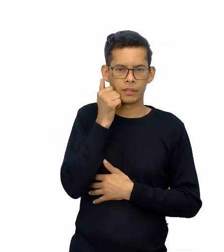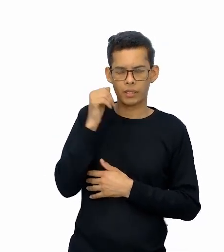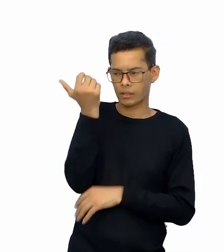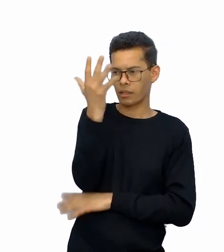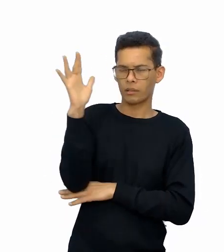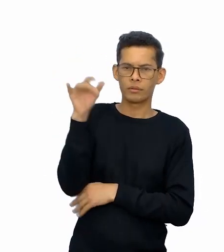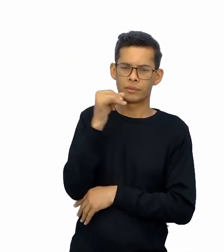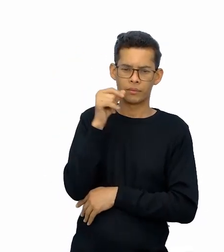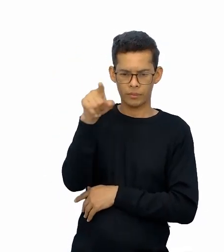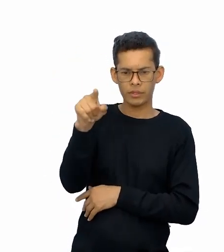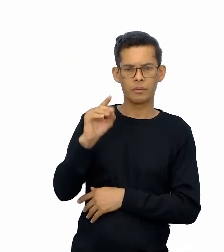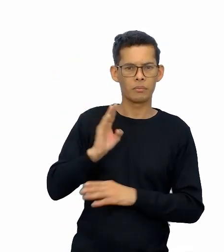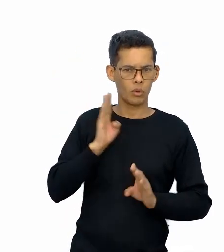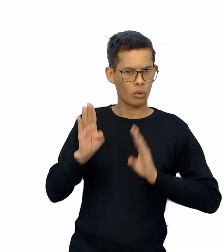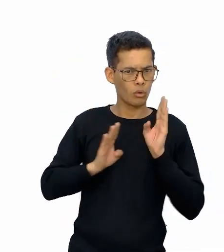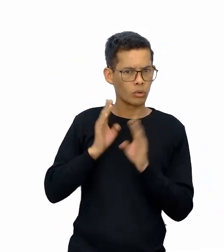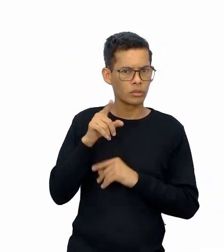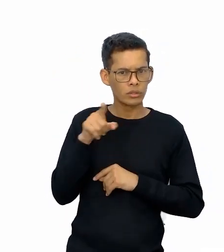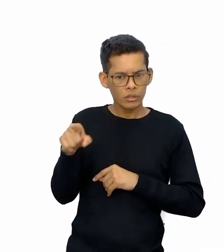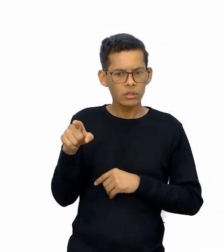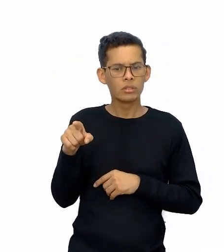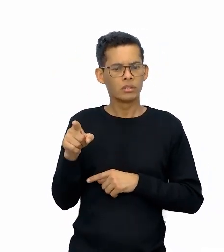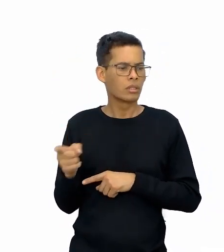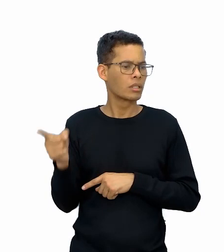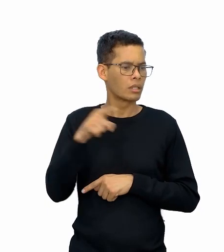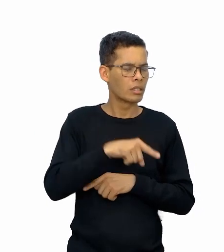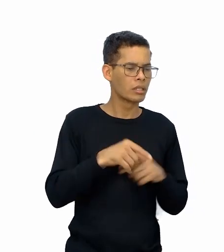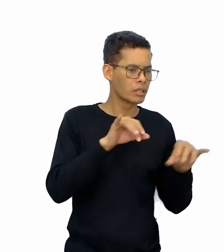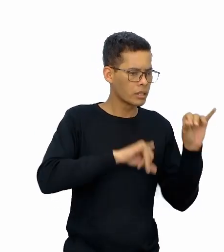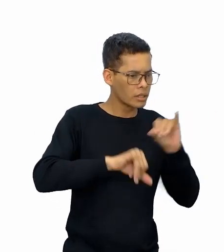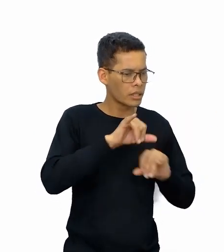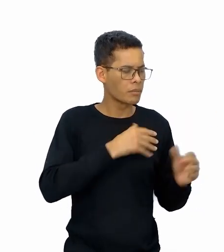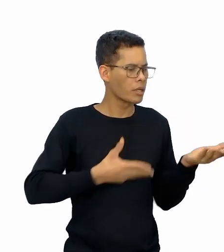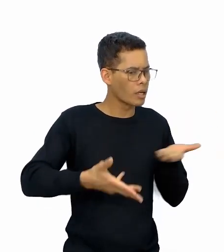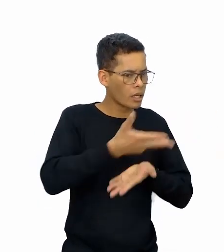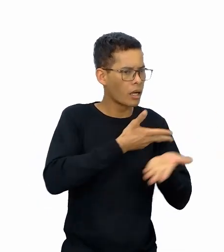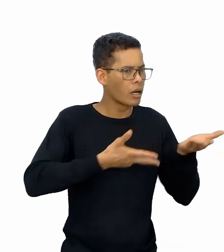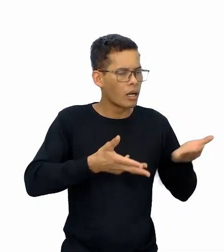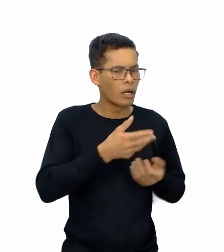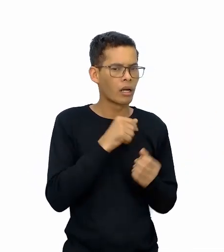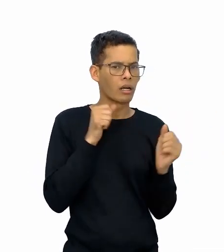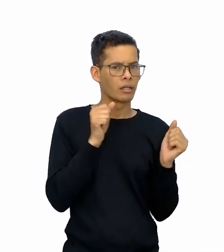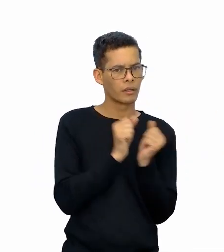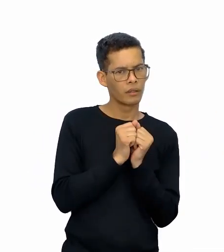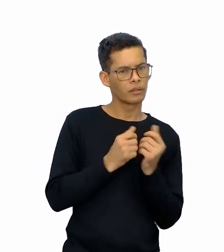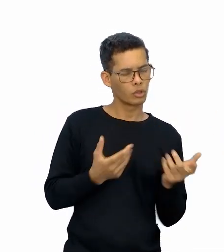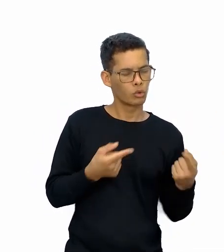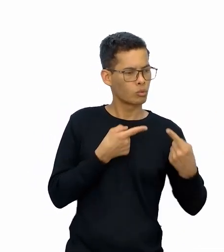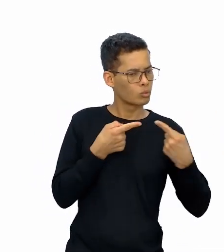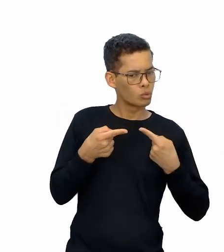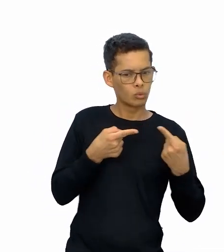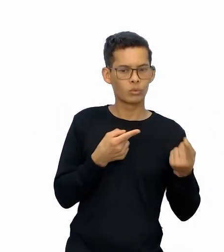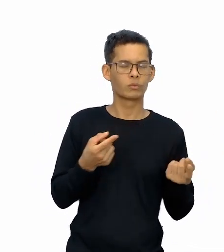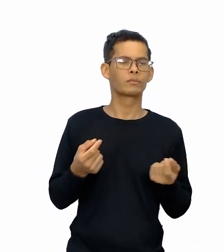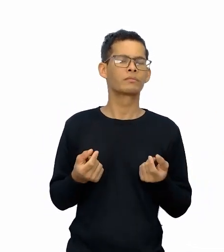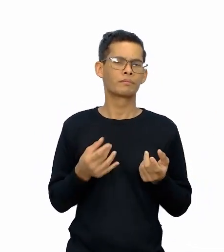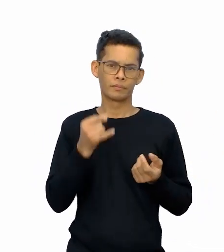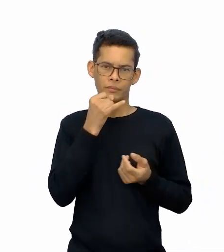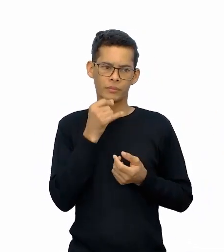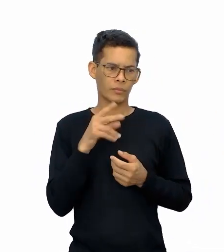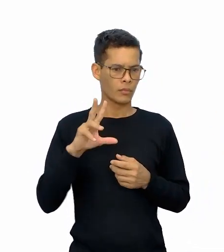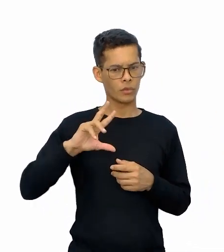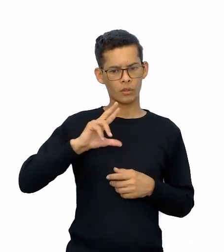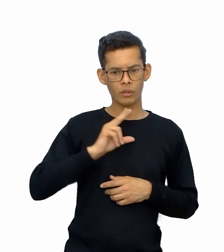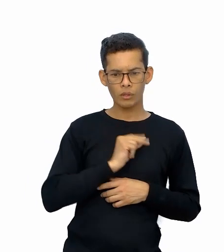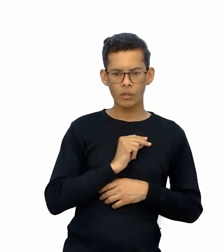é de biologia, olha que legal, vamos conversar com o professor de química, a prática pode ser compartilhada, né? Aquela história de,